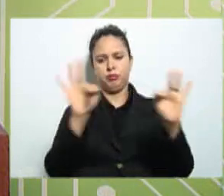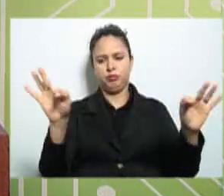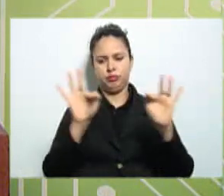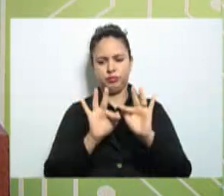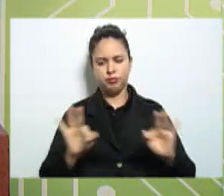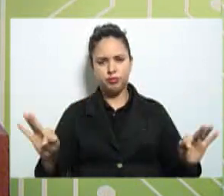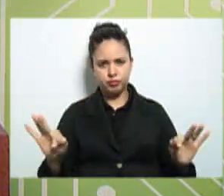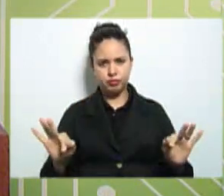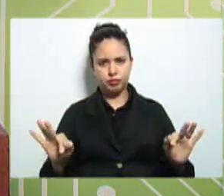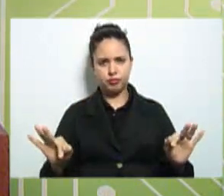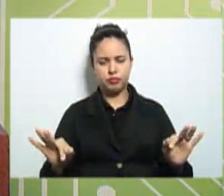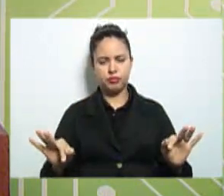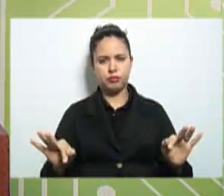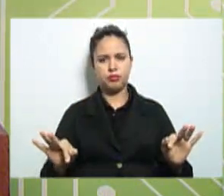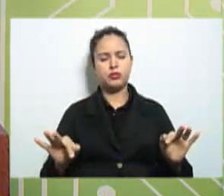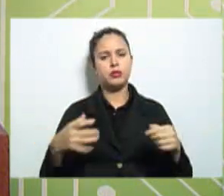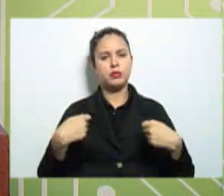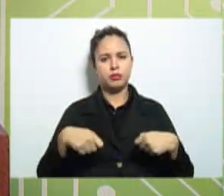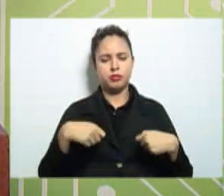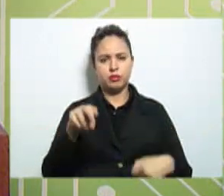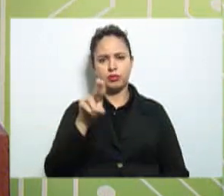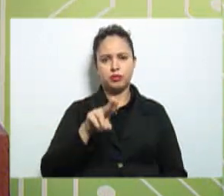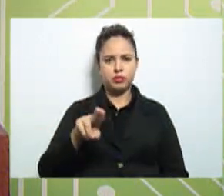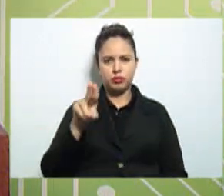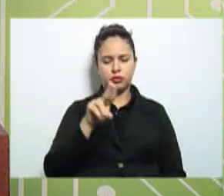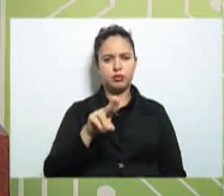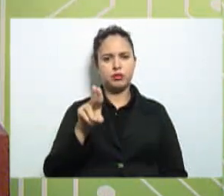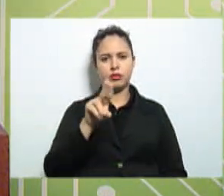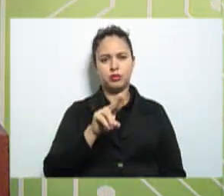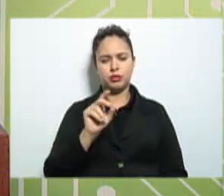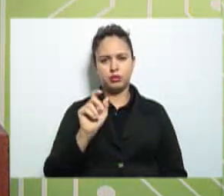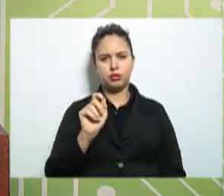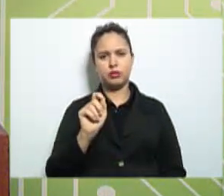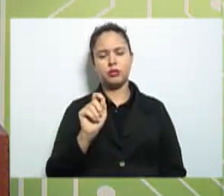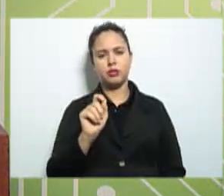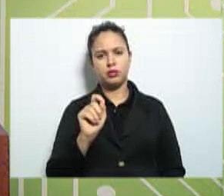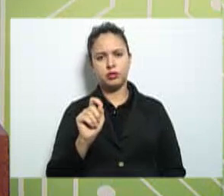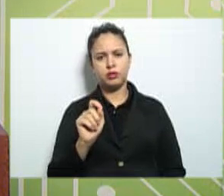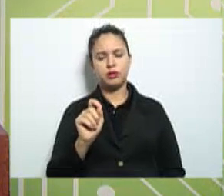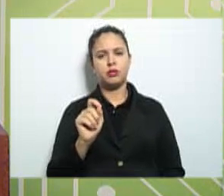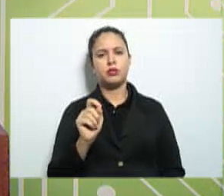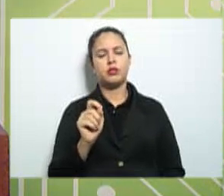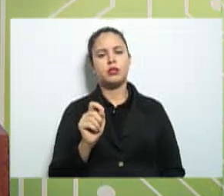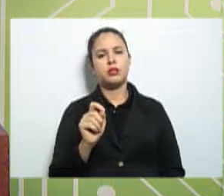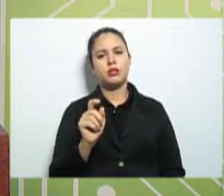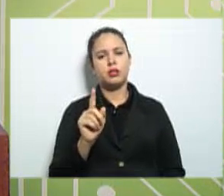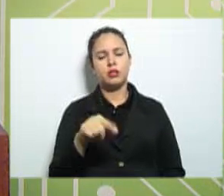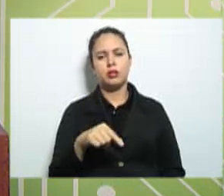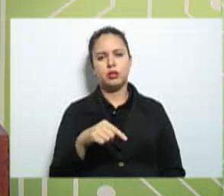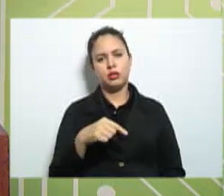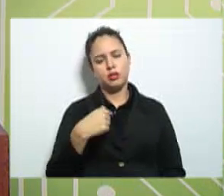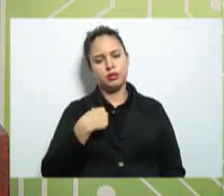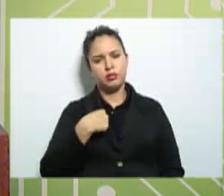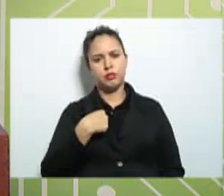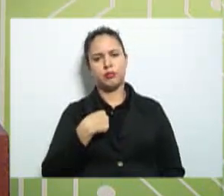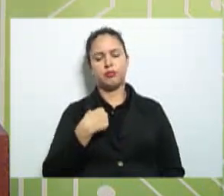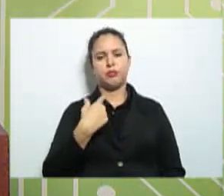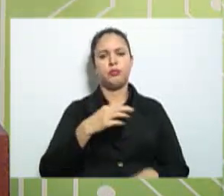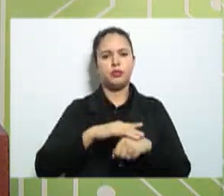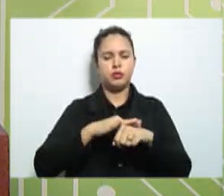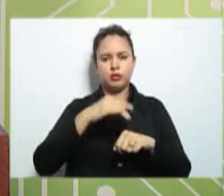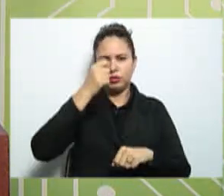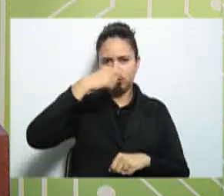outra, qual seria a melhor conjunção? Seria uma conjunção explicativa. Estou com gripe,